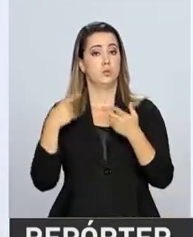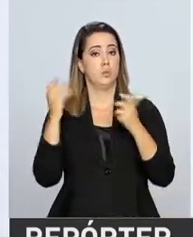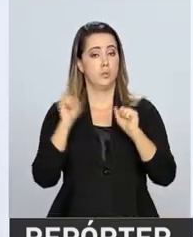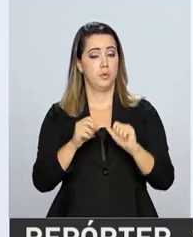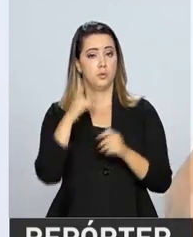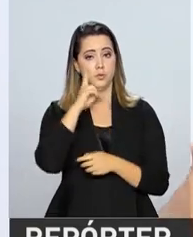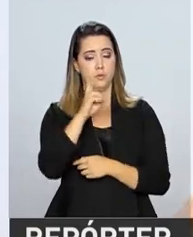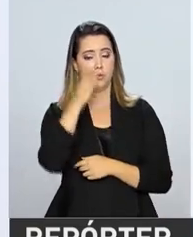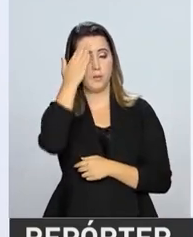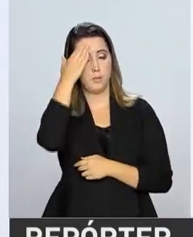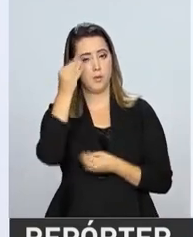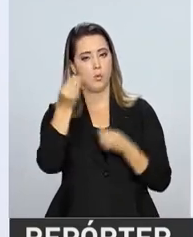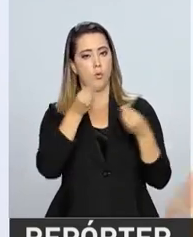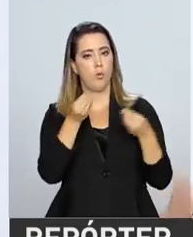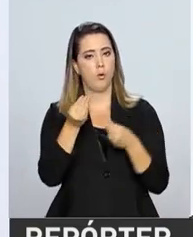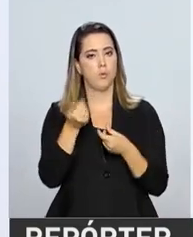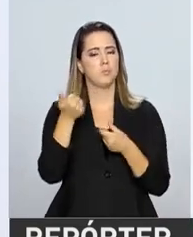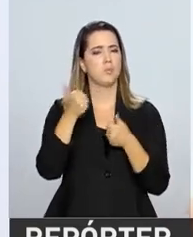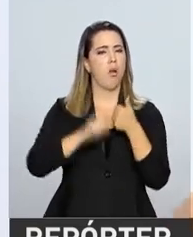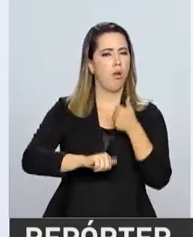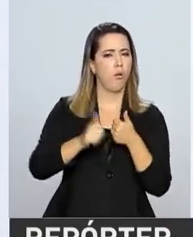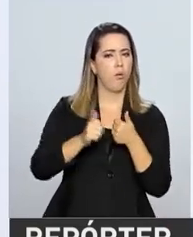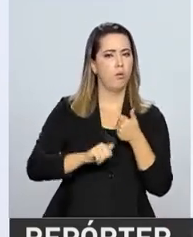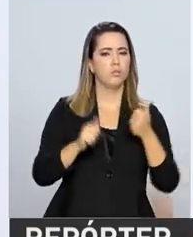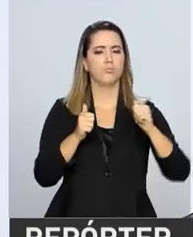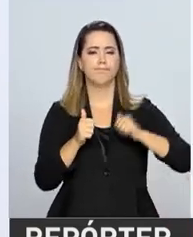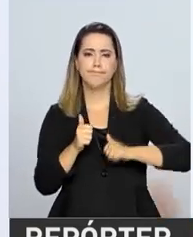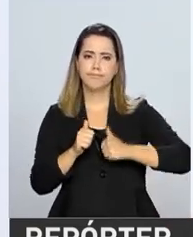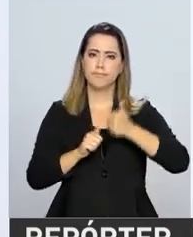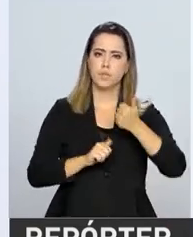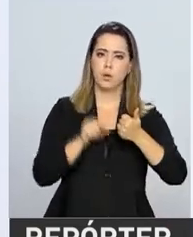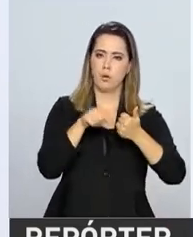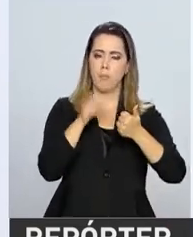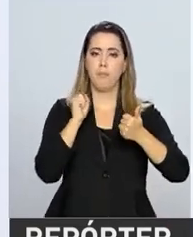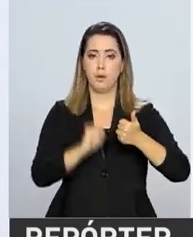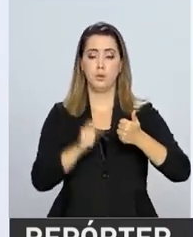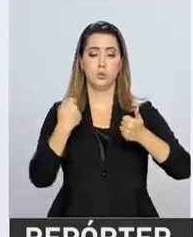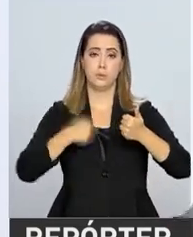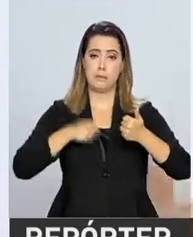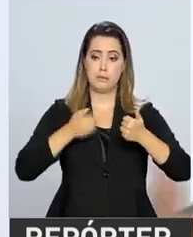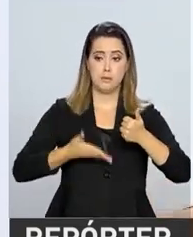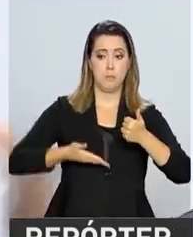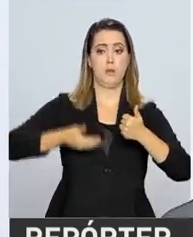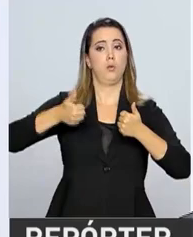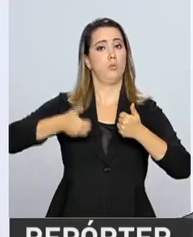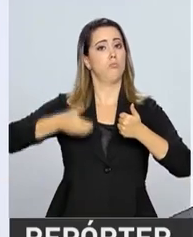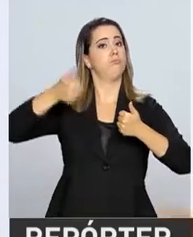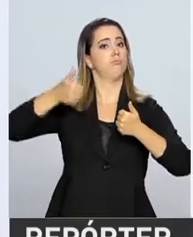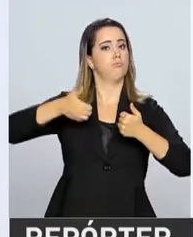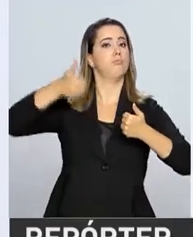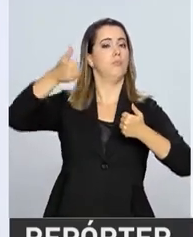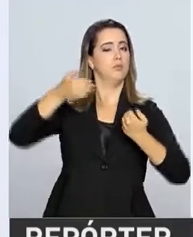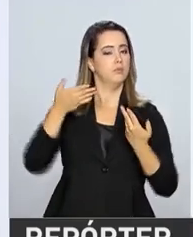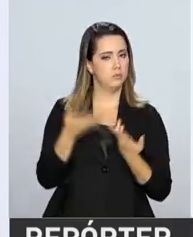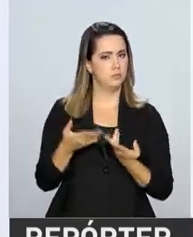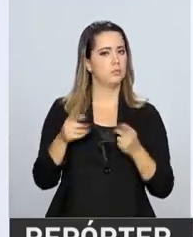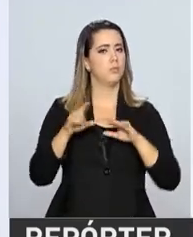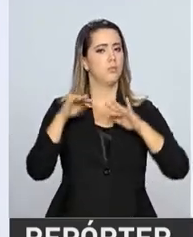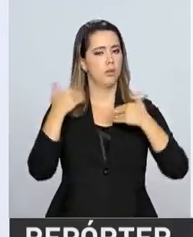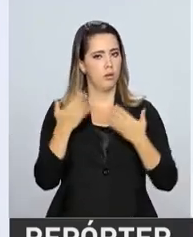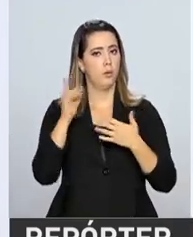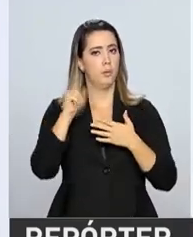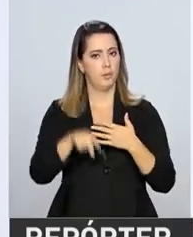elas estão falhando, elas vão tendo a oportunidade, vão tendo, na verdade, a necessidade de ir evoluindo. Por isso que